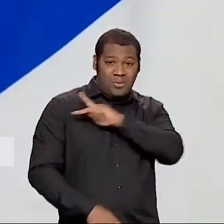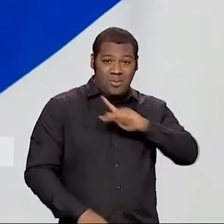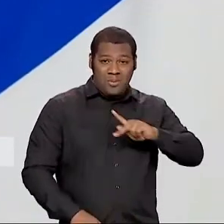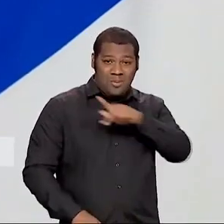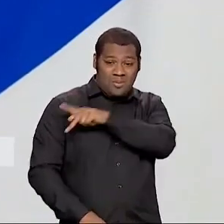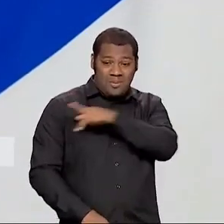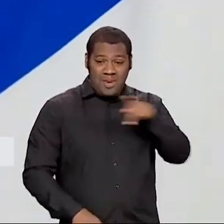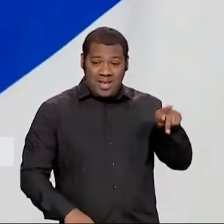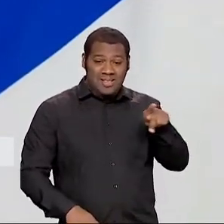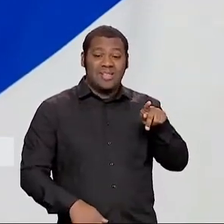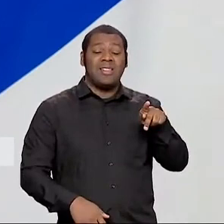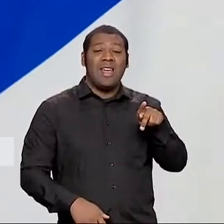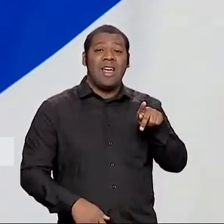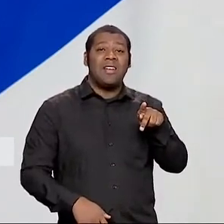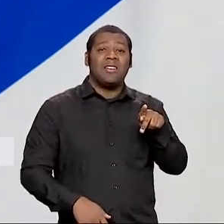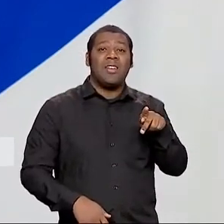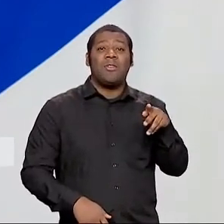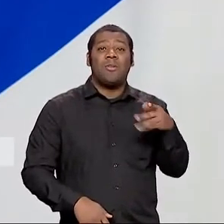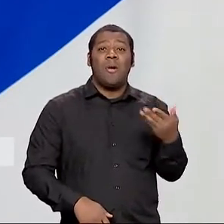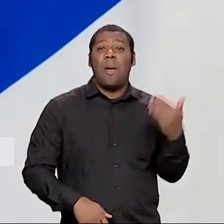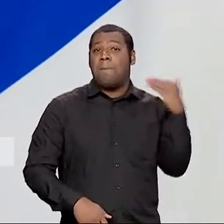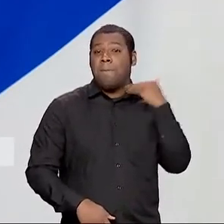Banco de Desenvolvimento, a Dilma Rousseff.